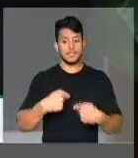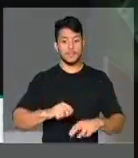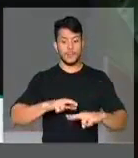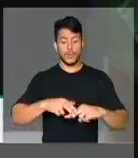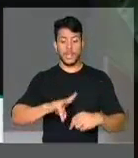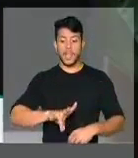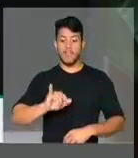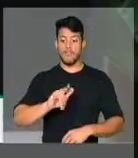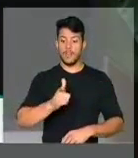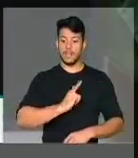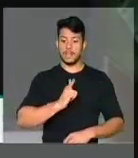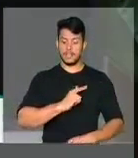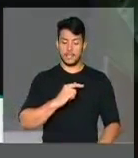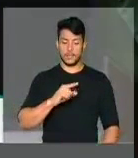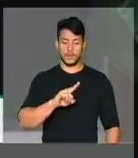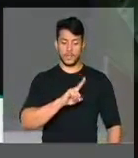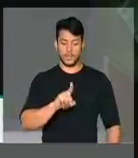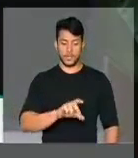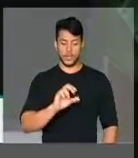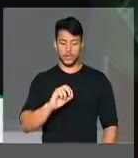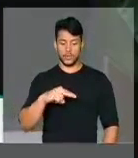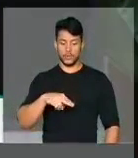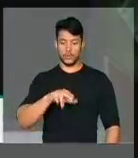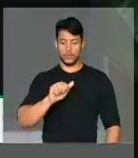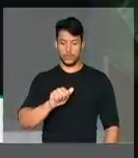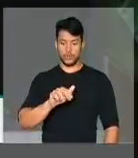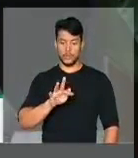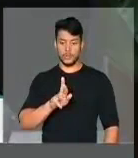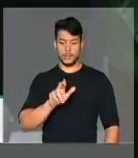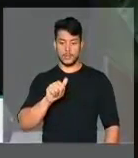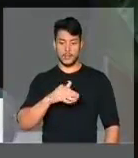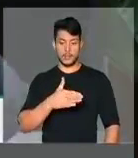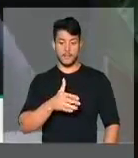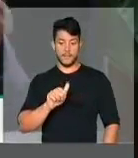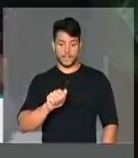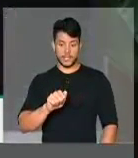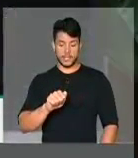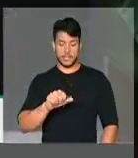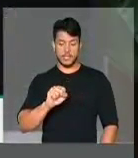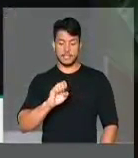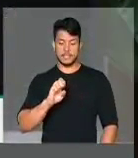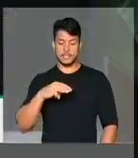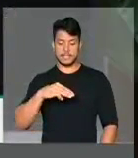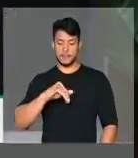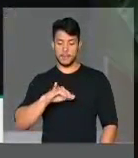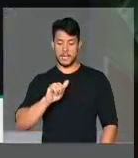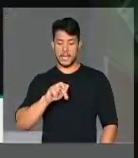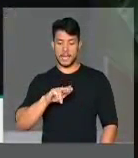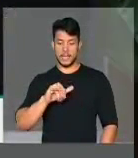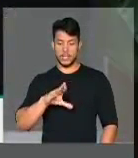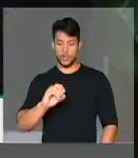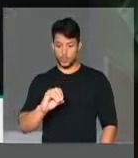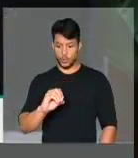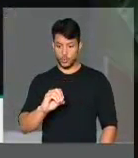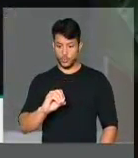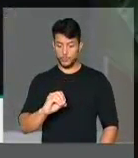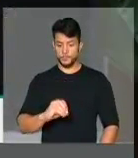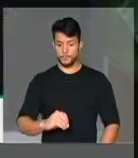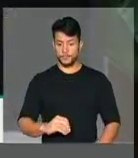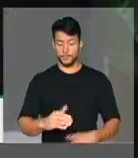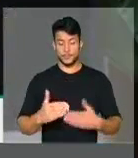da Zona Franca do semiárido brasileiro, como relator e autor do